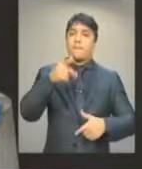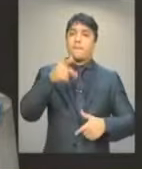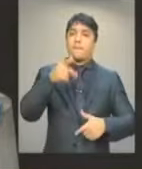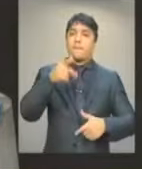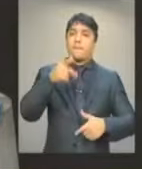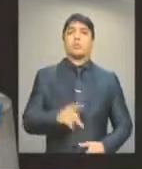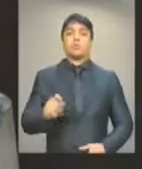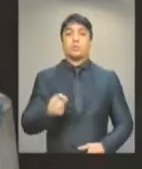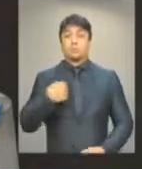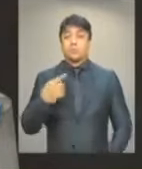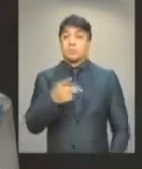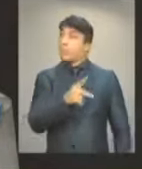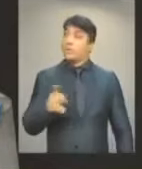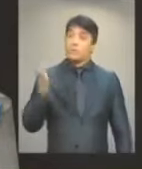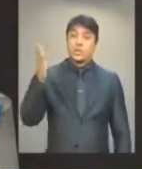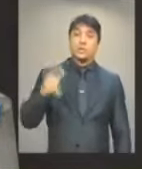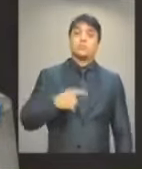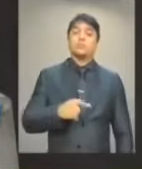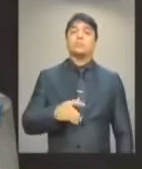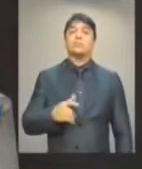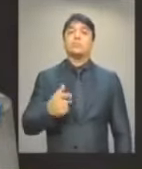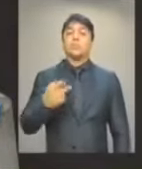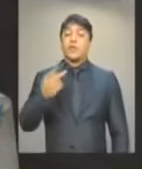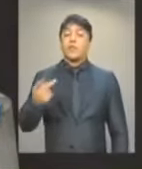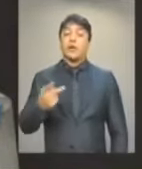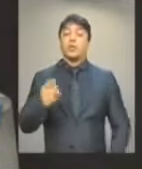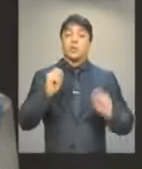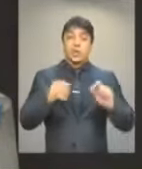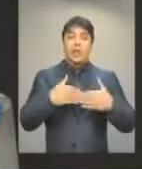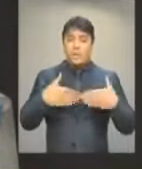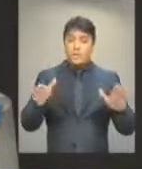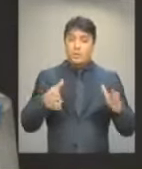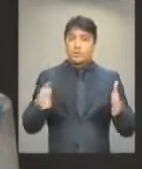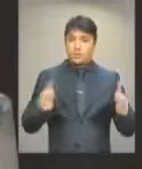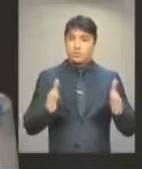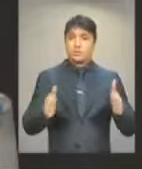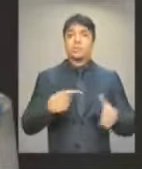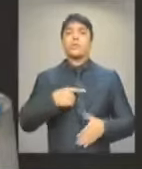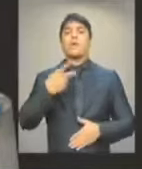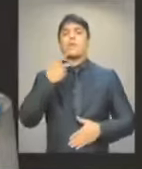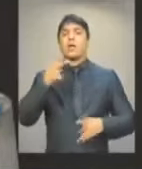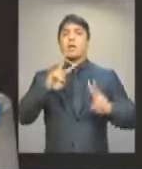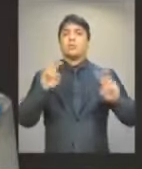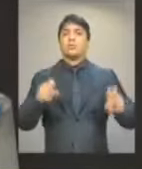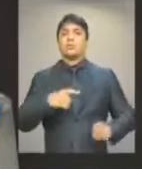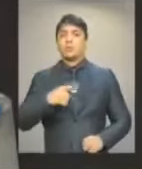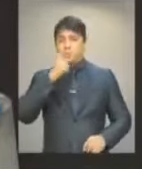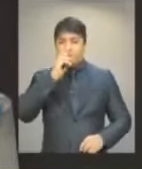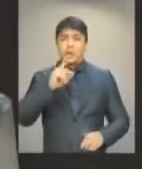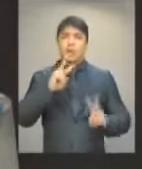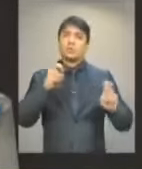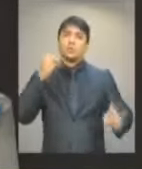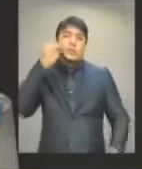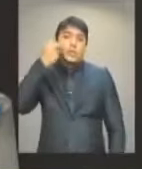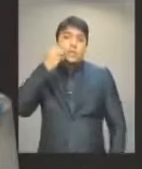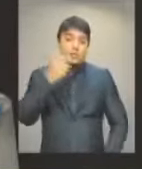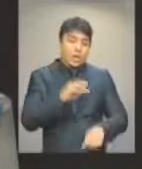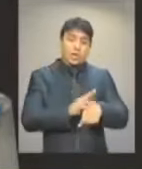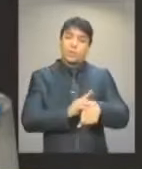docente. O nosso presidente aqui, há pouco, quando da abertura da sessão, falava dos cuidados com a testagem